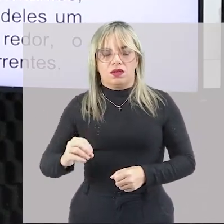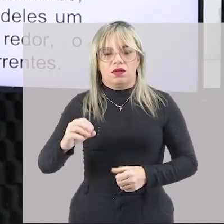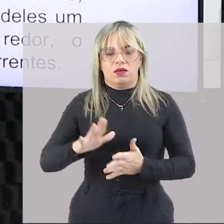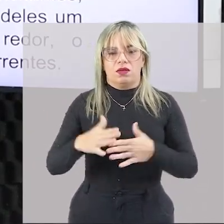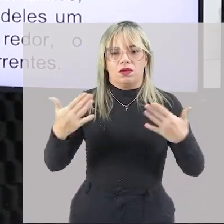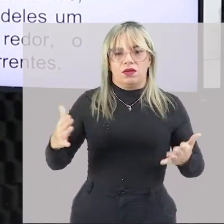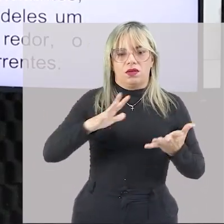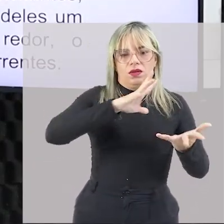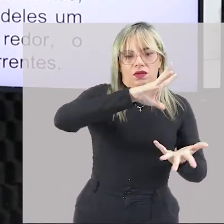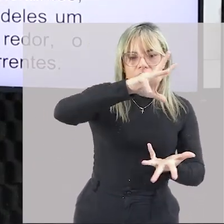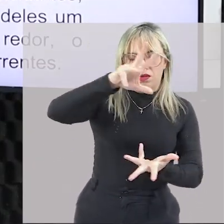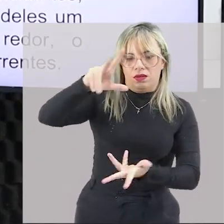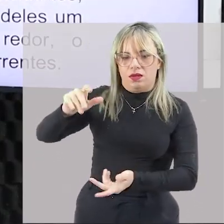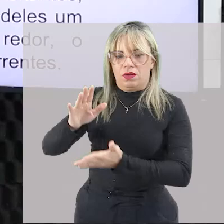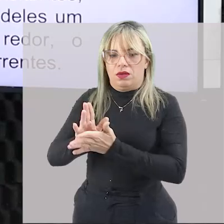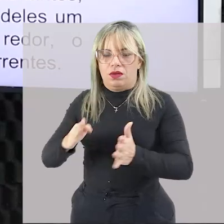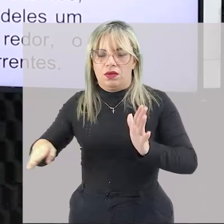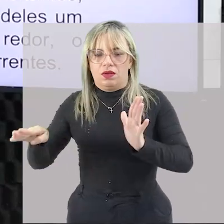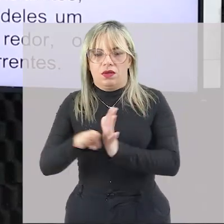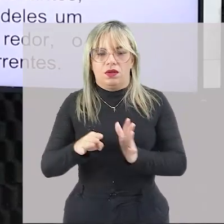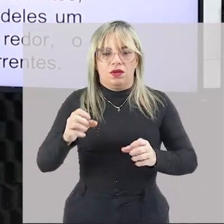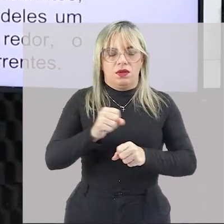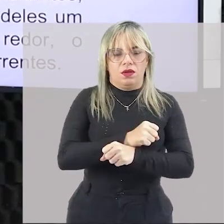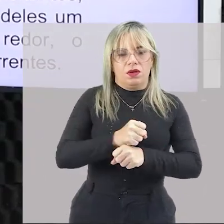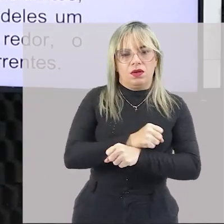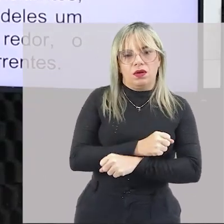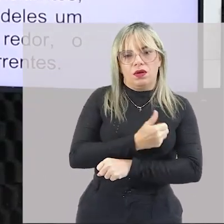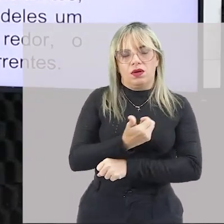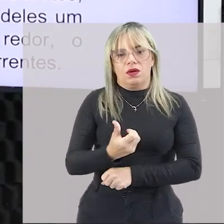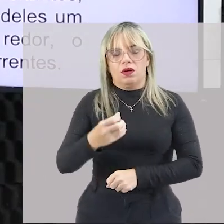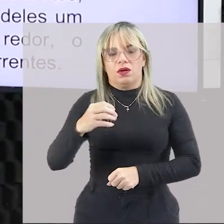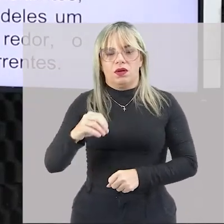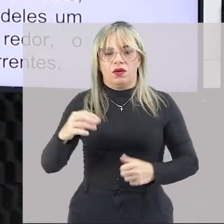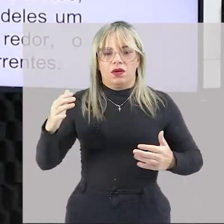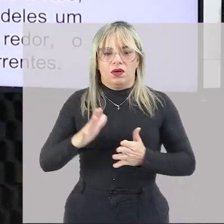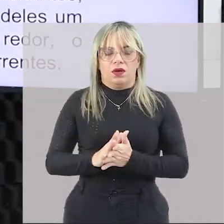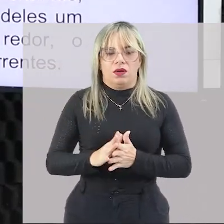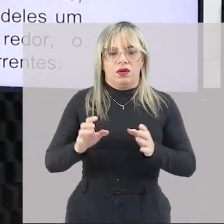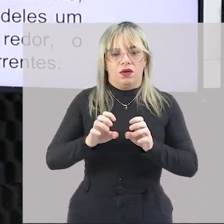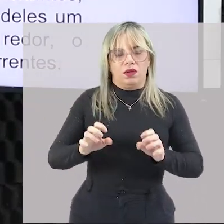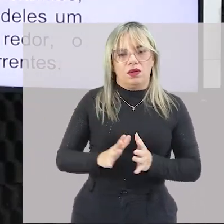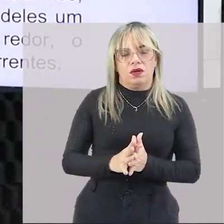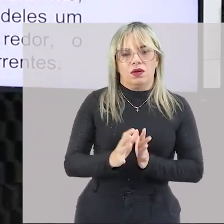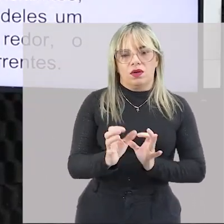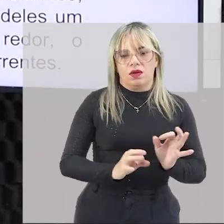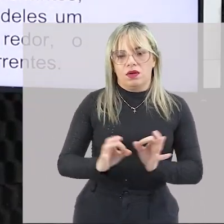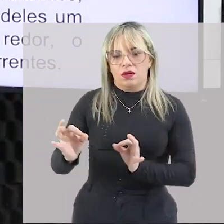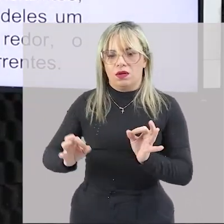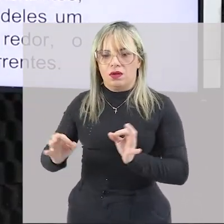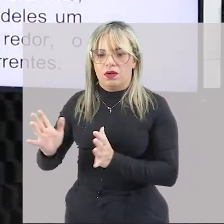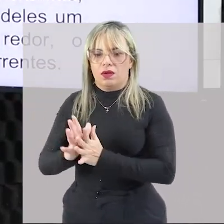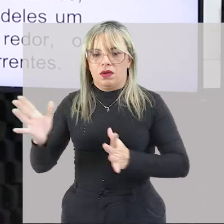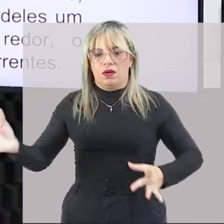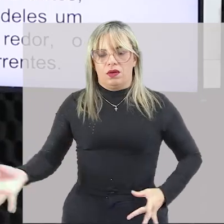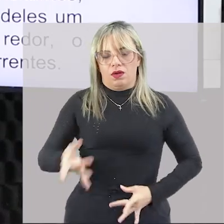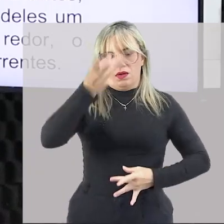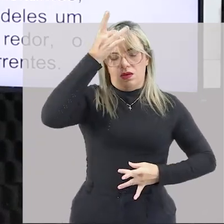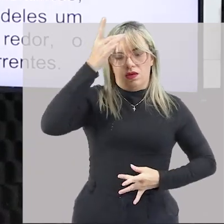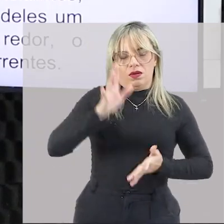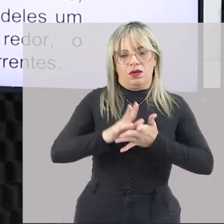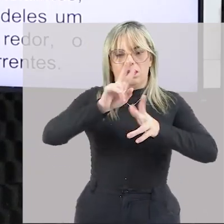no mundo, e vai chegando no Brasil nos anos 60 e vai começando a reestruturar. A performance é uma das